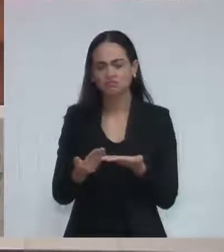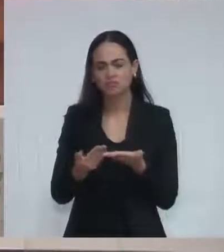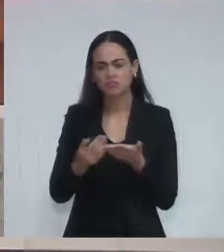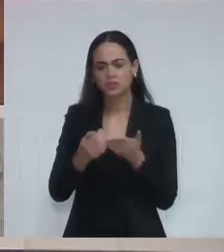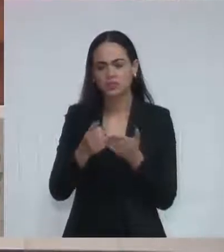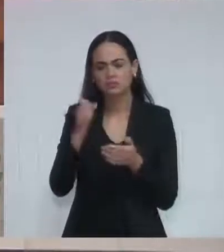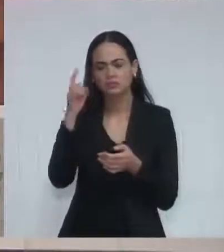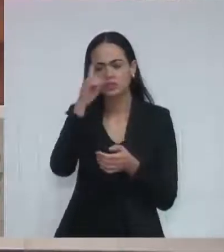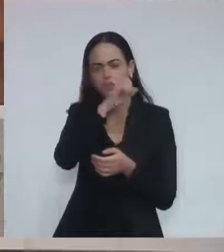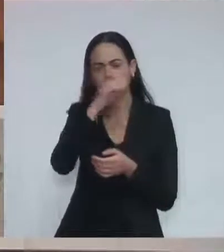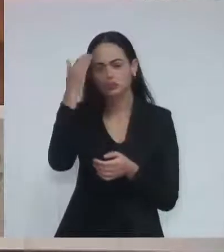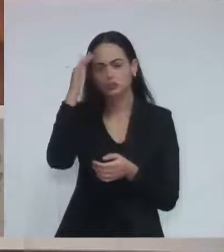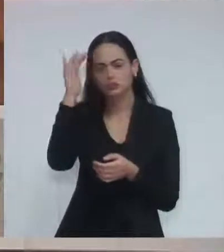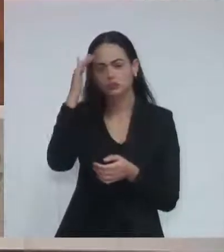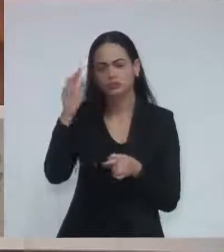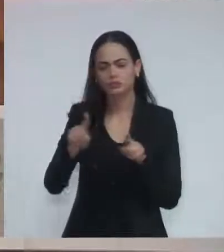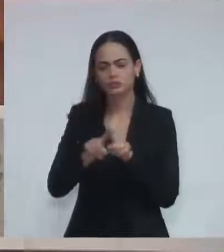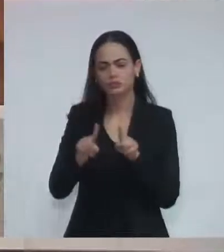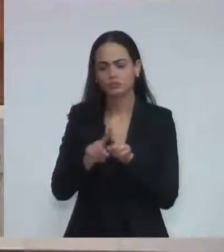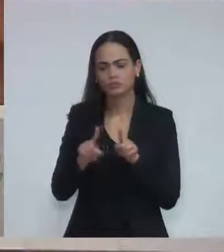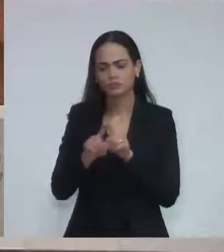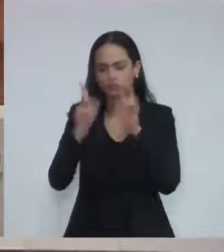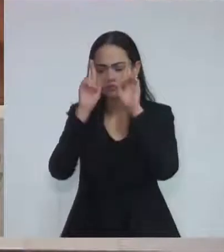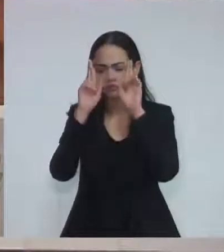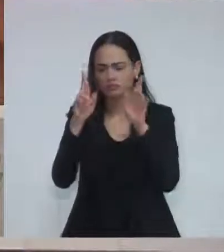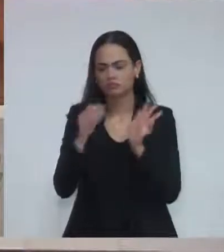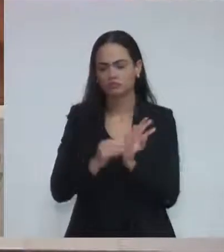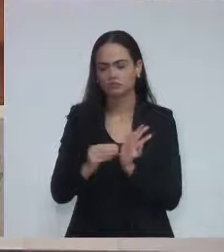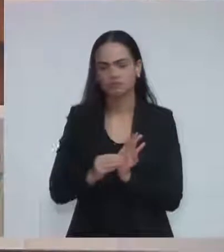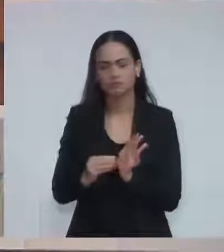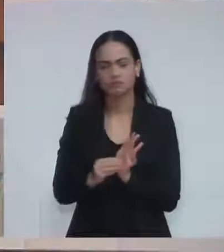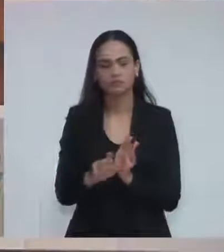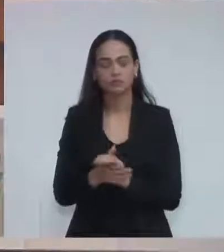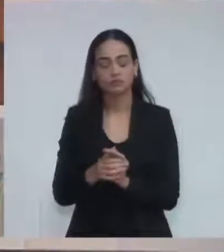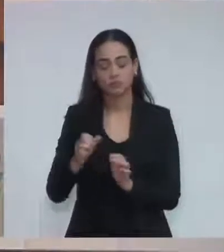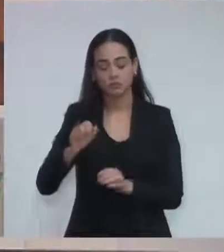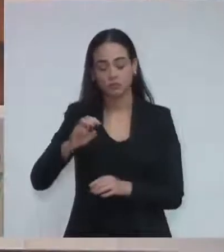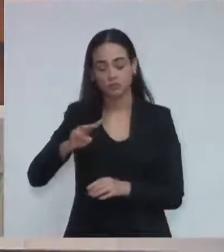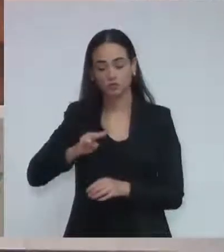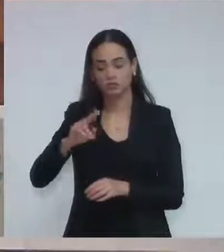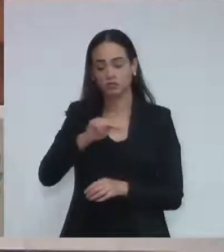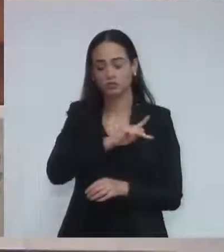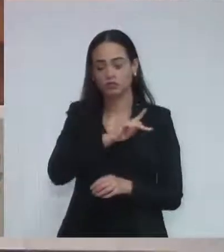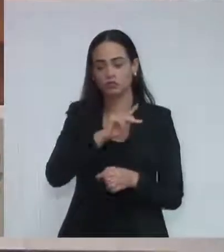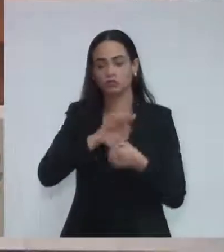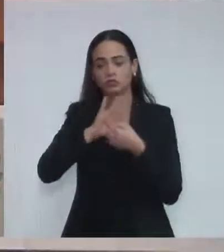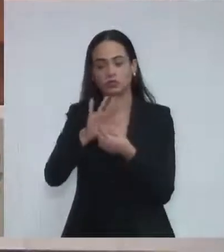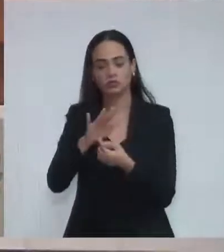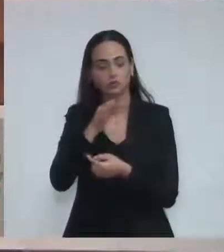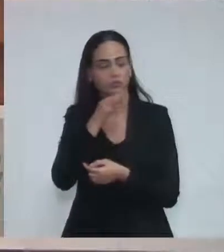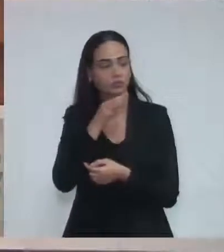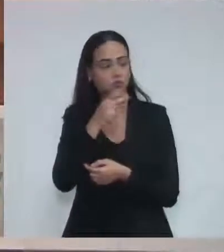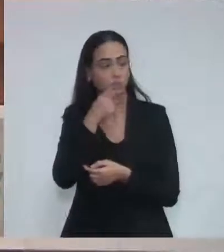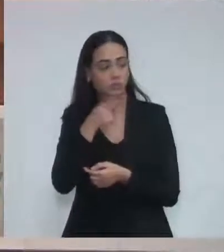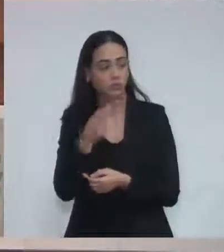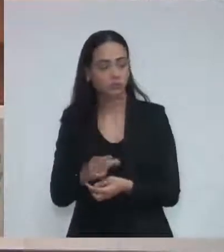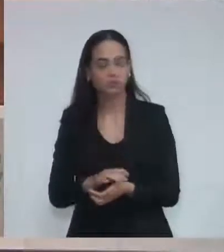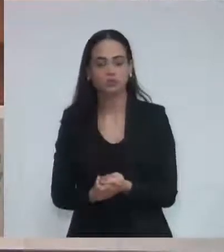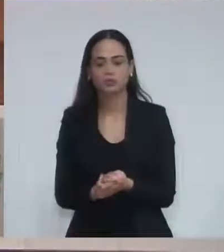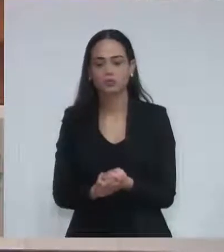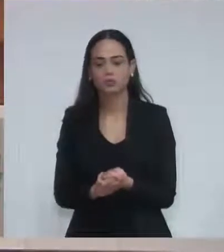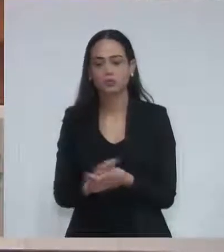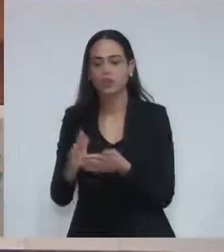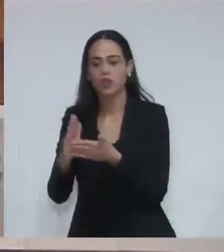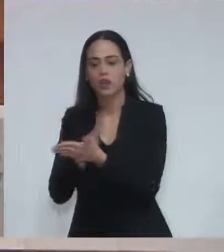difícil cumprimento, além da falta de justificativa. Ainda o Ministério Público diz que a Prefeitura ou seus agentes não